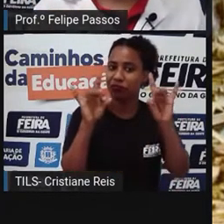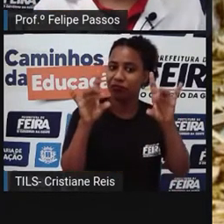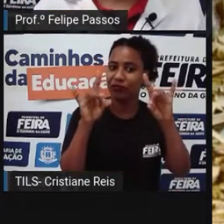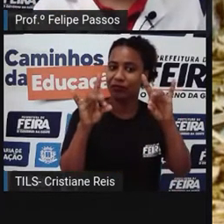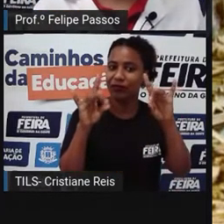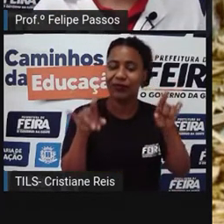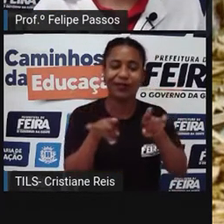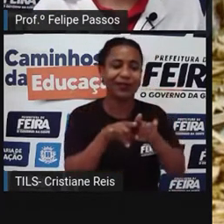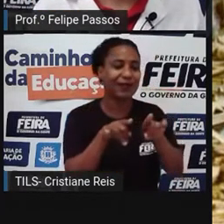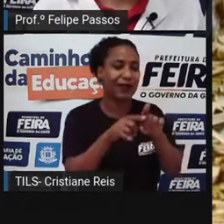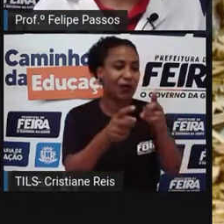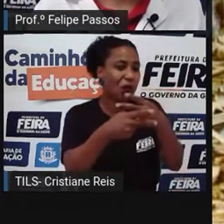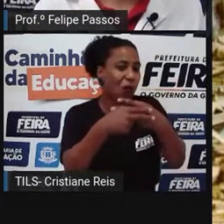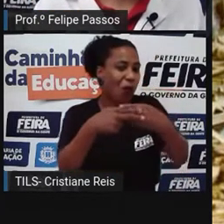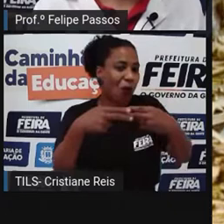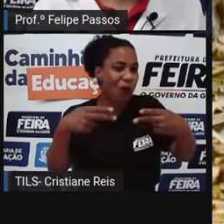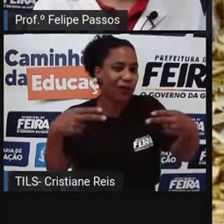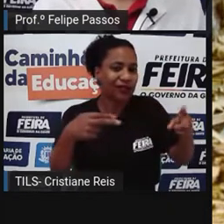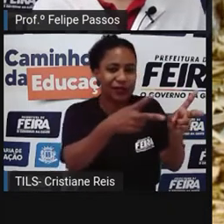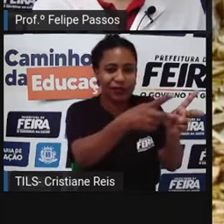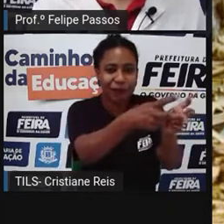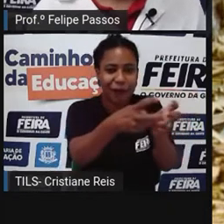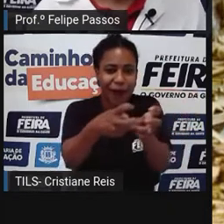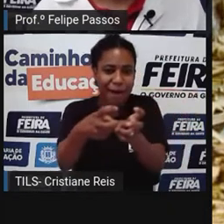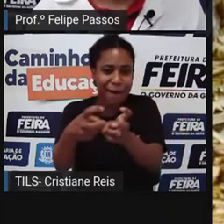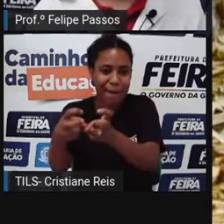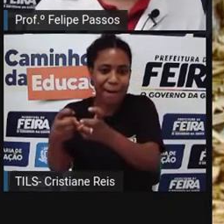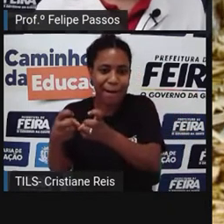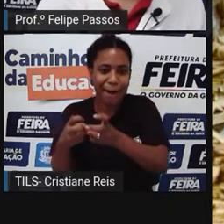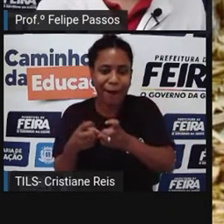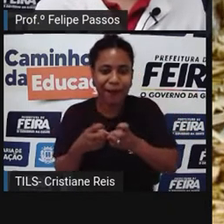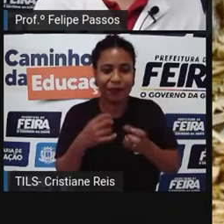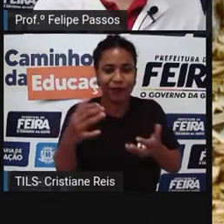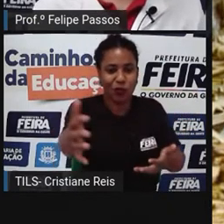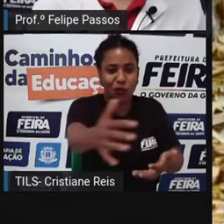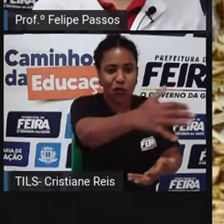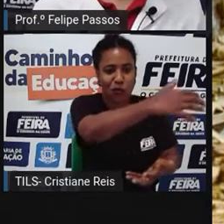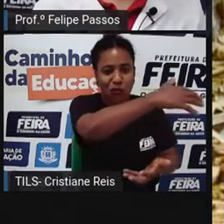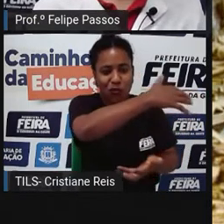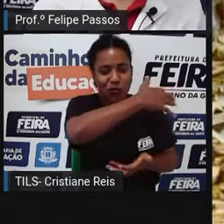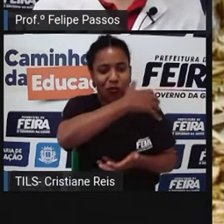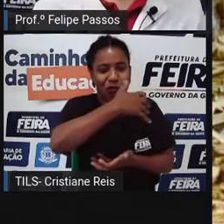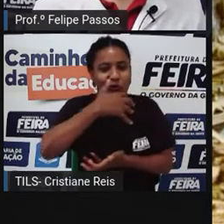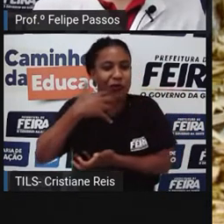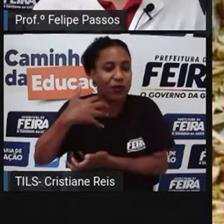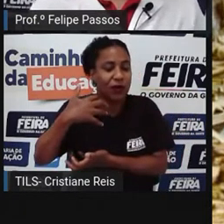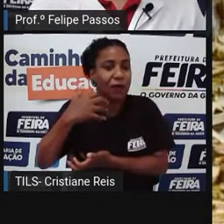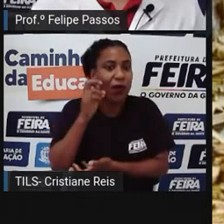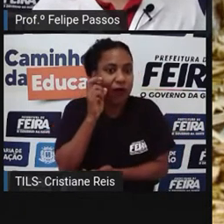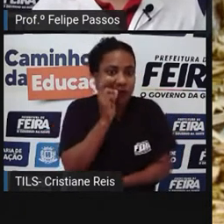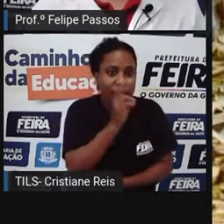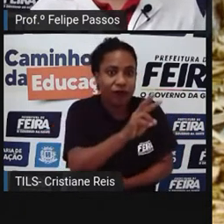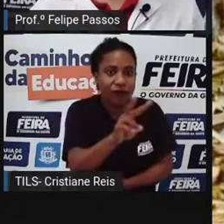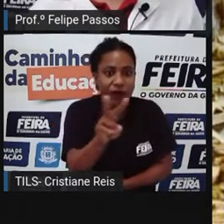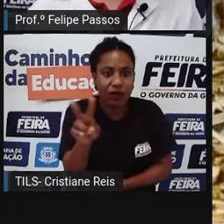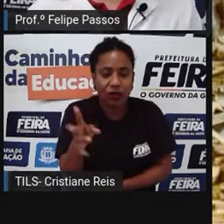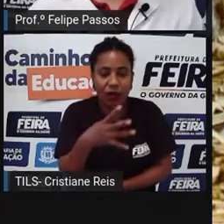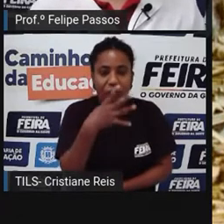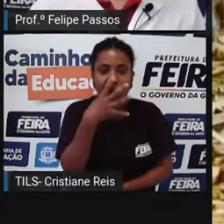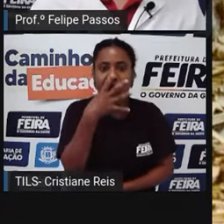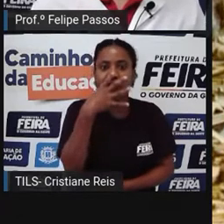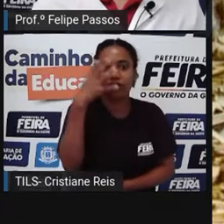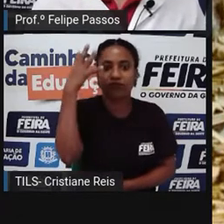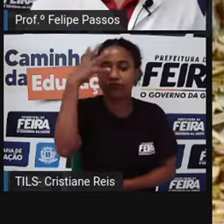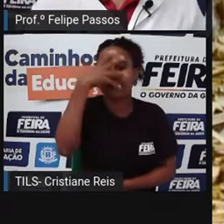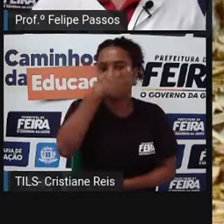Eles queriam fazer dinheiro, explorar as terras. Mas eles também se encantaram. Depois que os primeiros navios